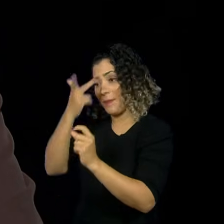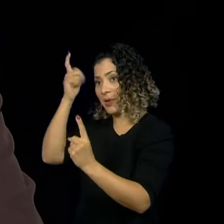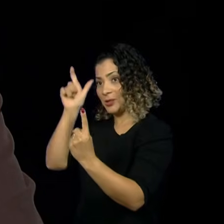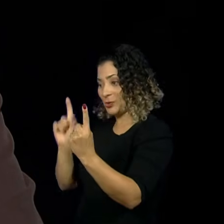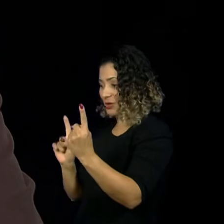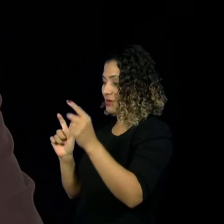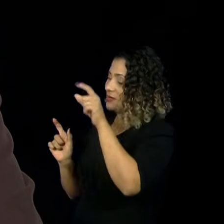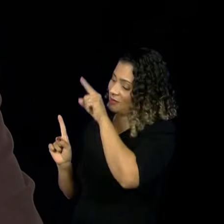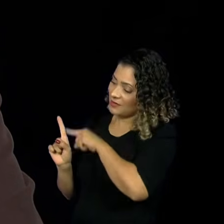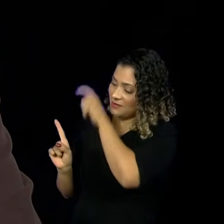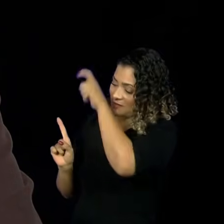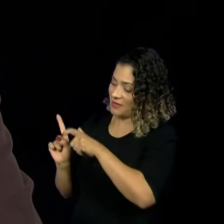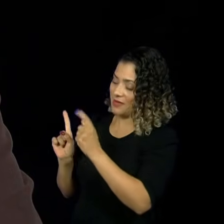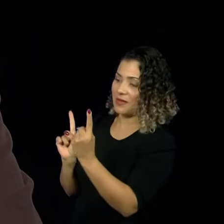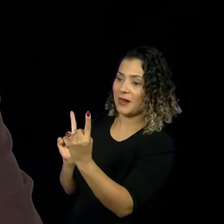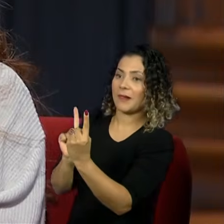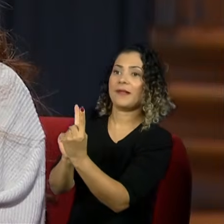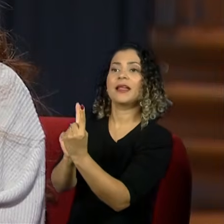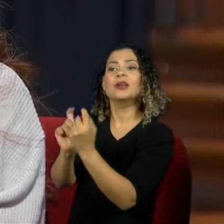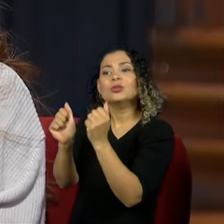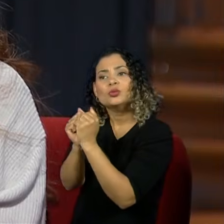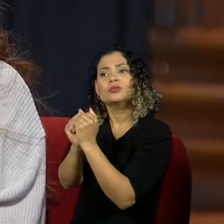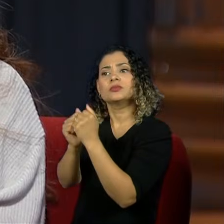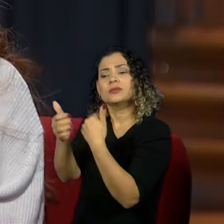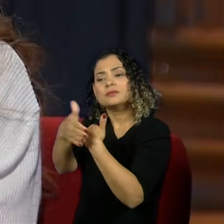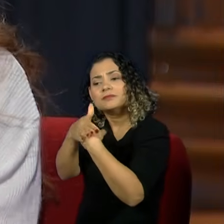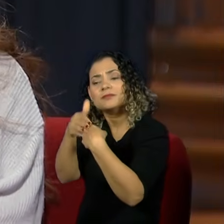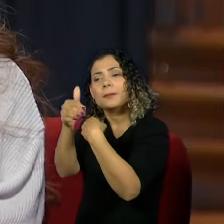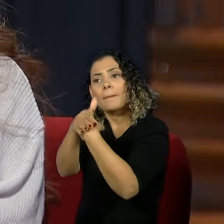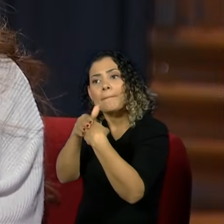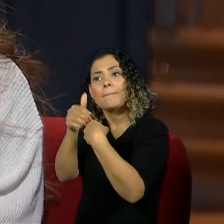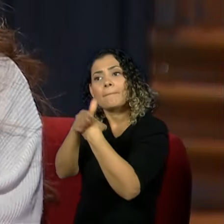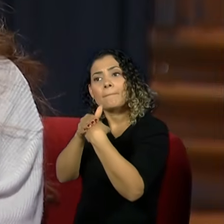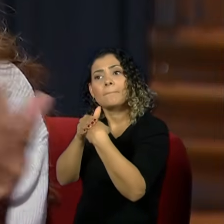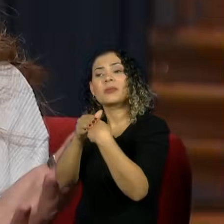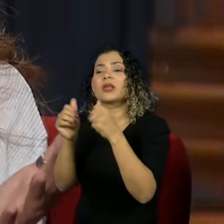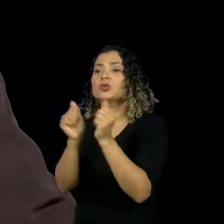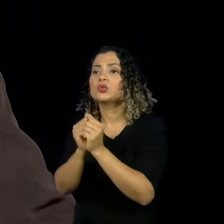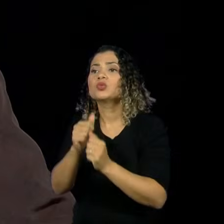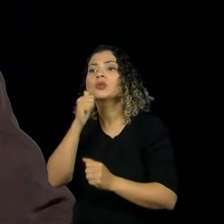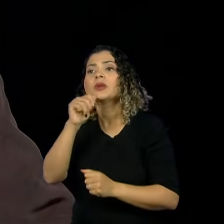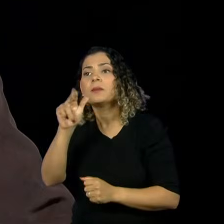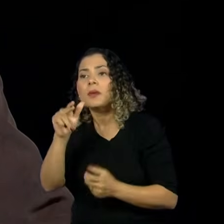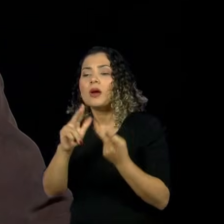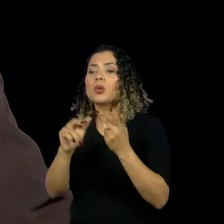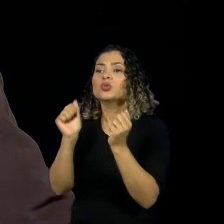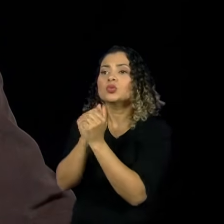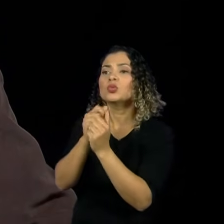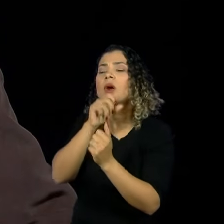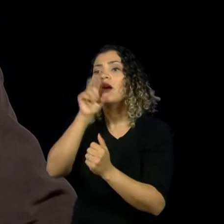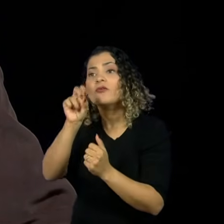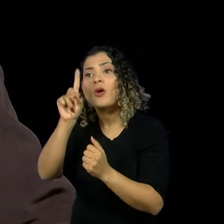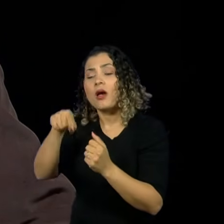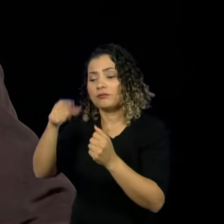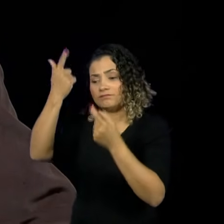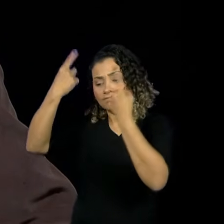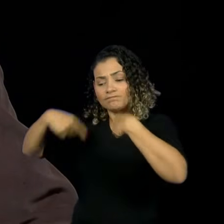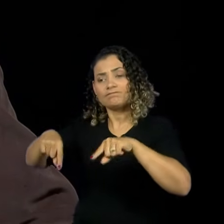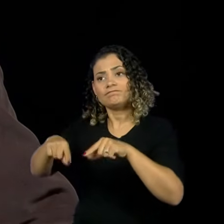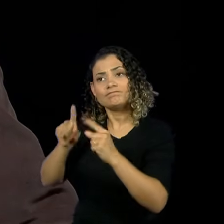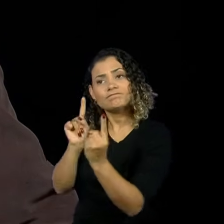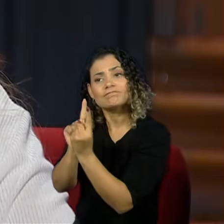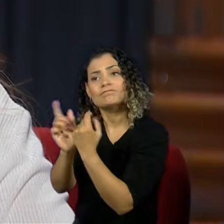Porque quando você está ali do lado do teu irmão, você está do lado do seu avô, é você e só. O que temos a aprender com esse